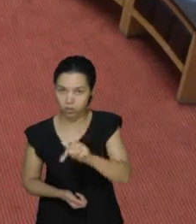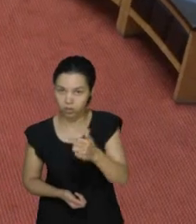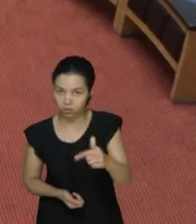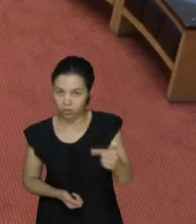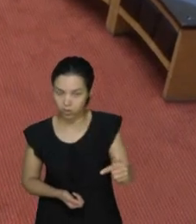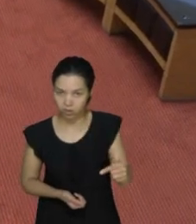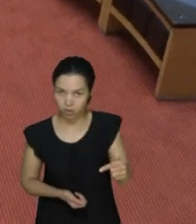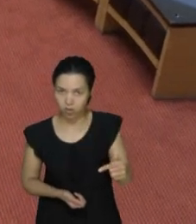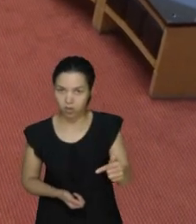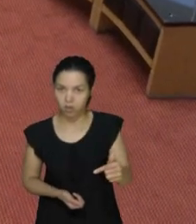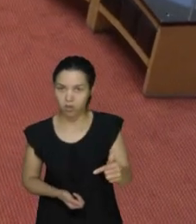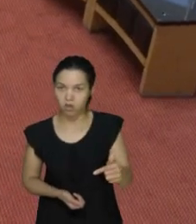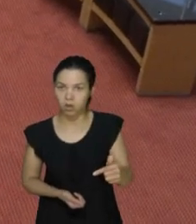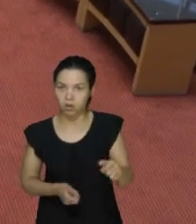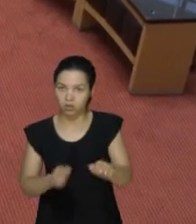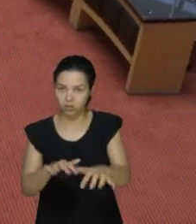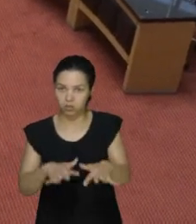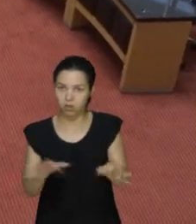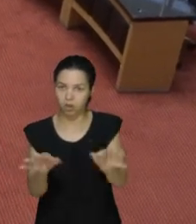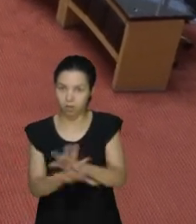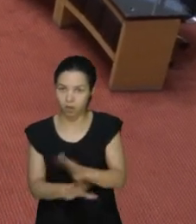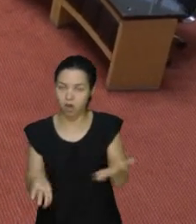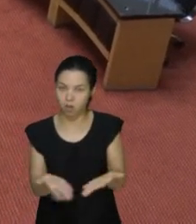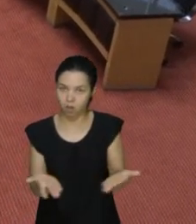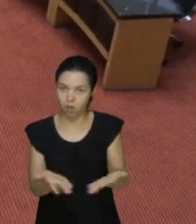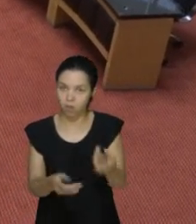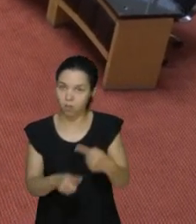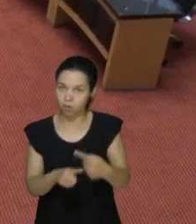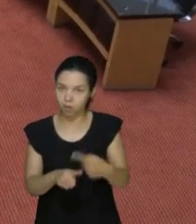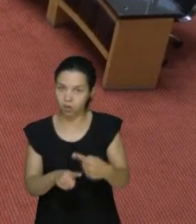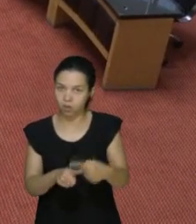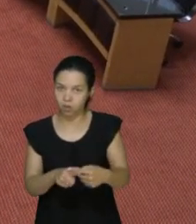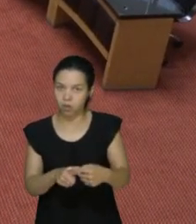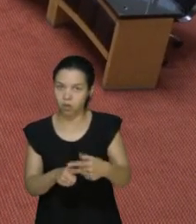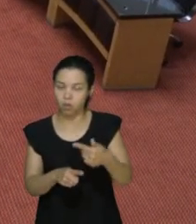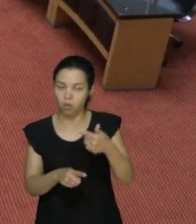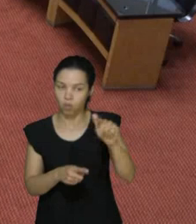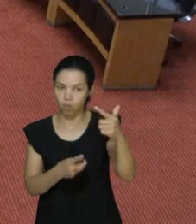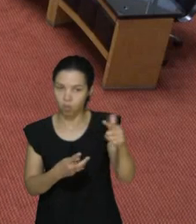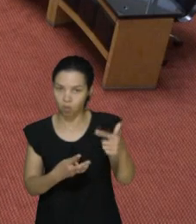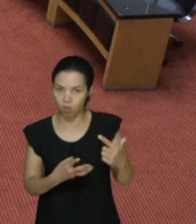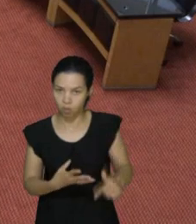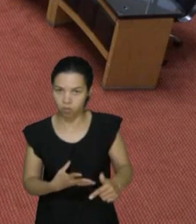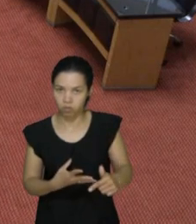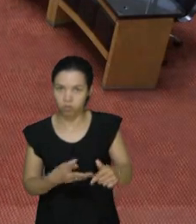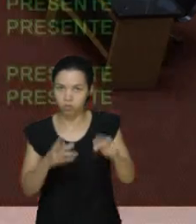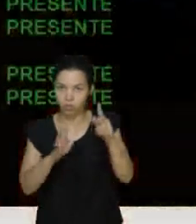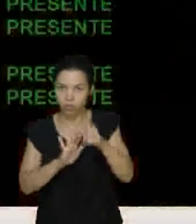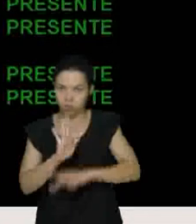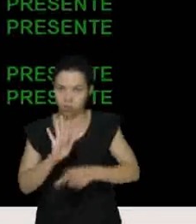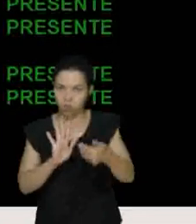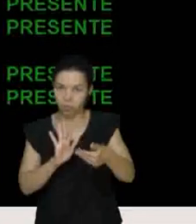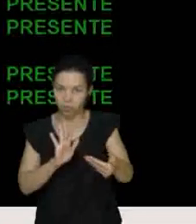projetos, todos os outros projetos, eles não serão, ou são, serão retirados de pauta.